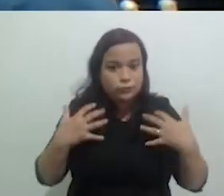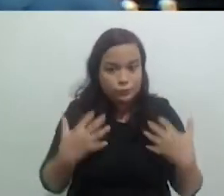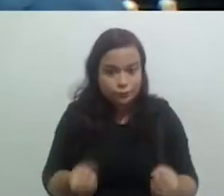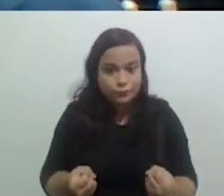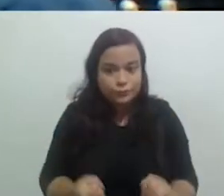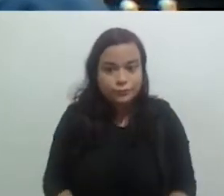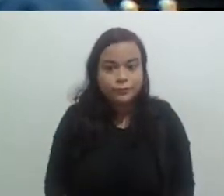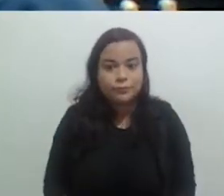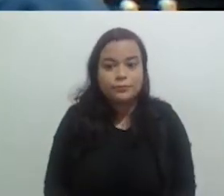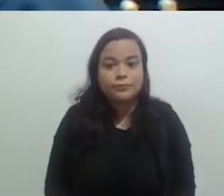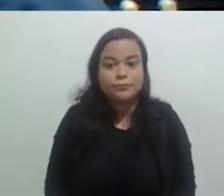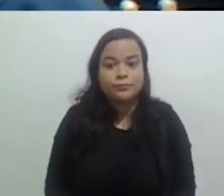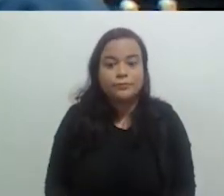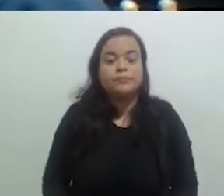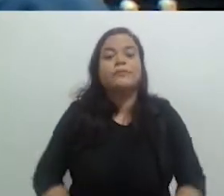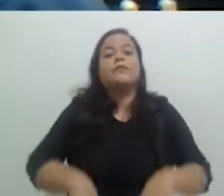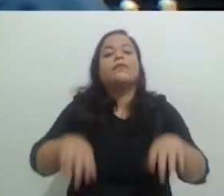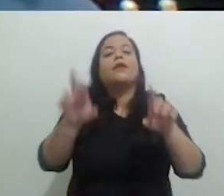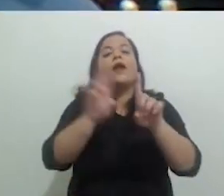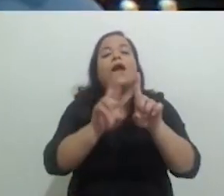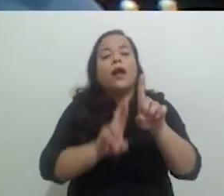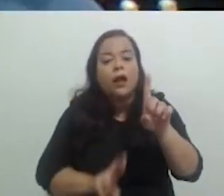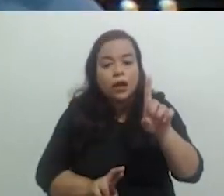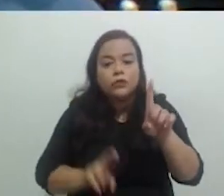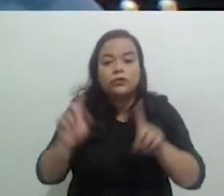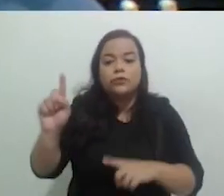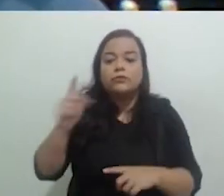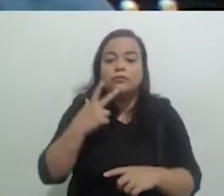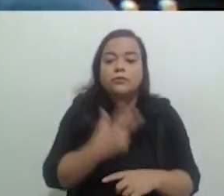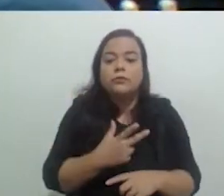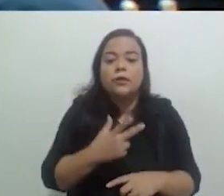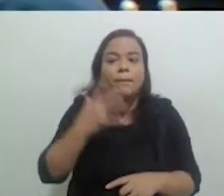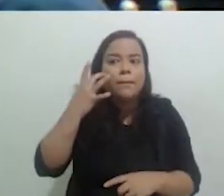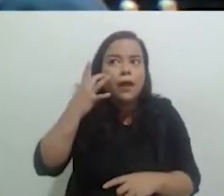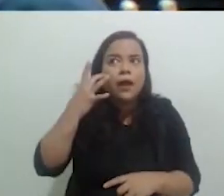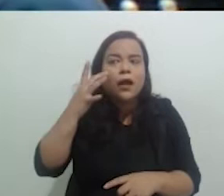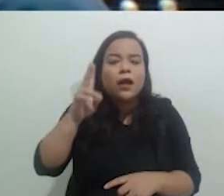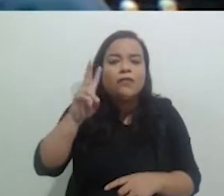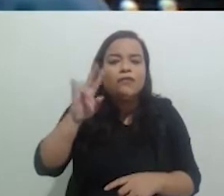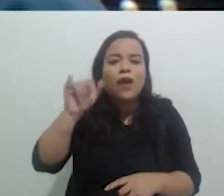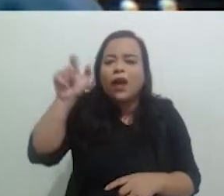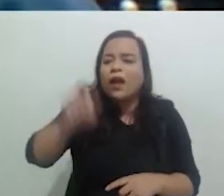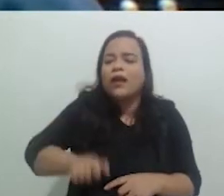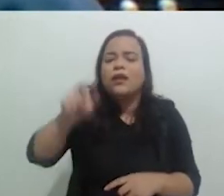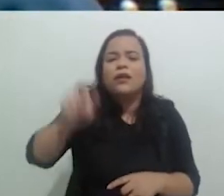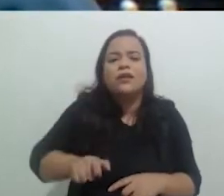O relator para o acordo, me parece que vai ser o desembargador...